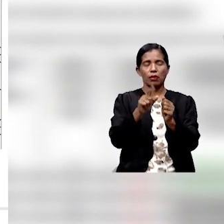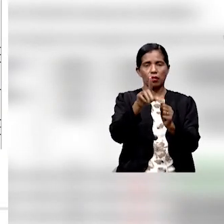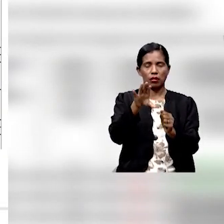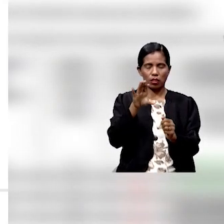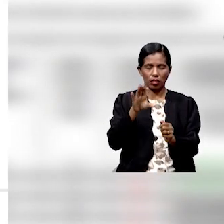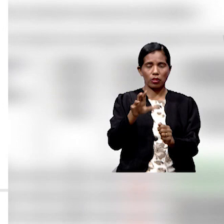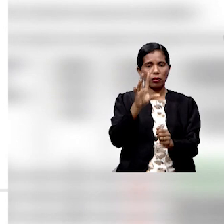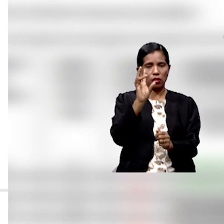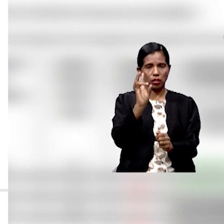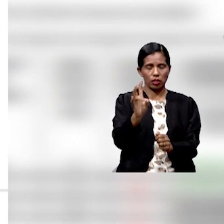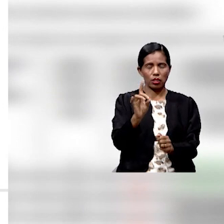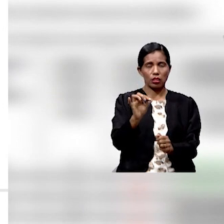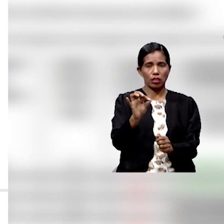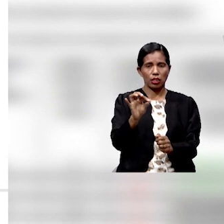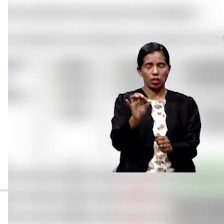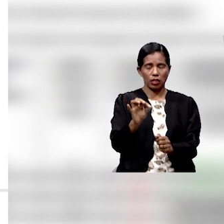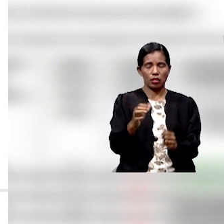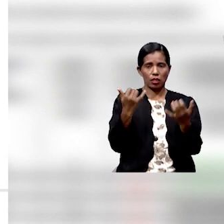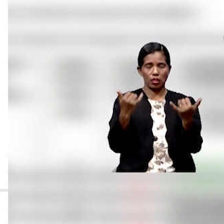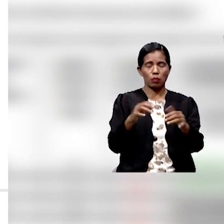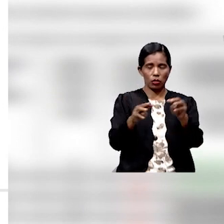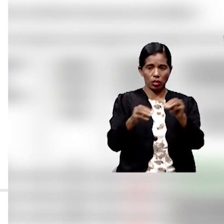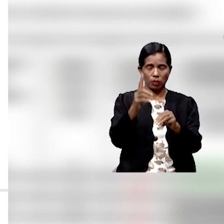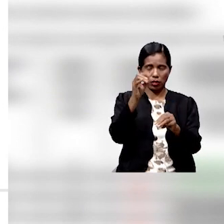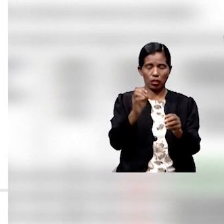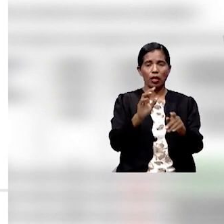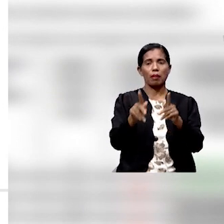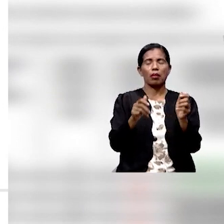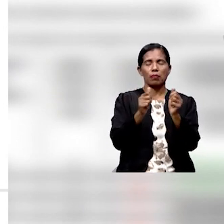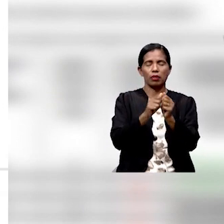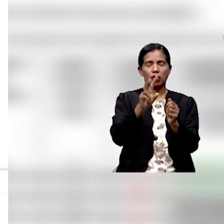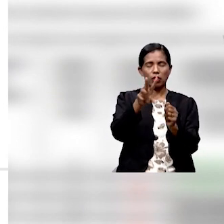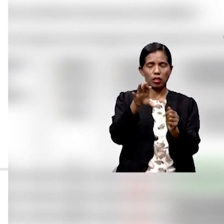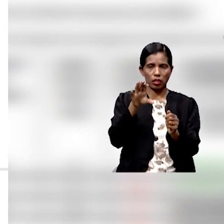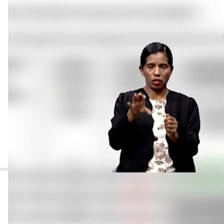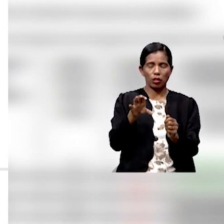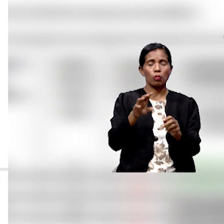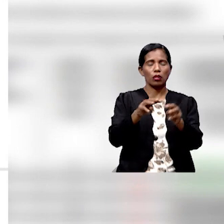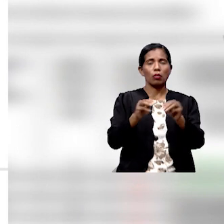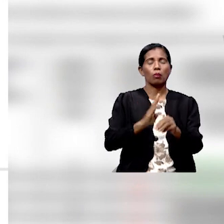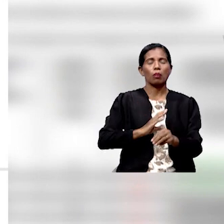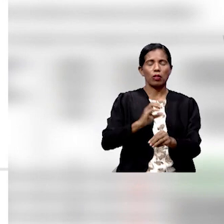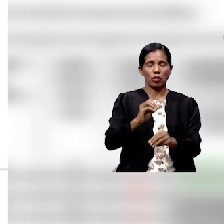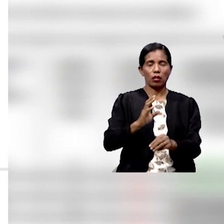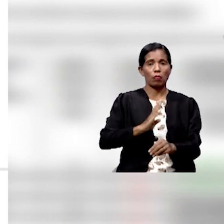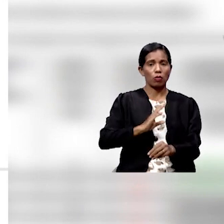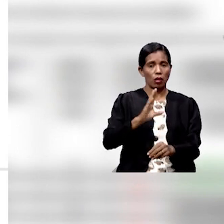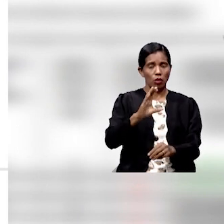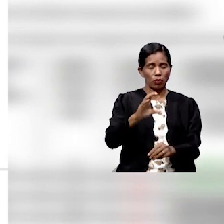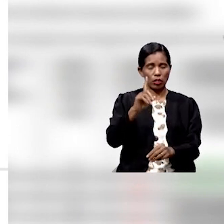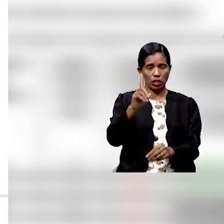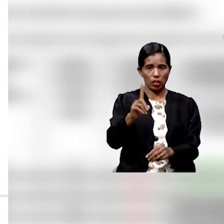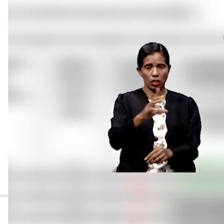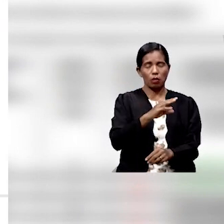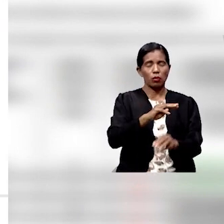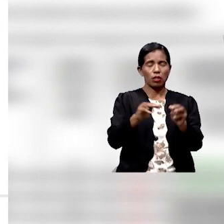ativo hela no município dele, total caso Hamutuk Atostolunen, município Bobonaro na Ida, Baucau na Ida, município